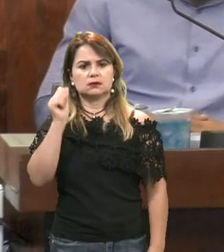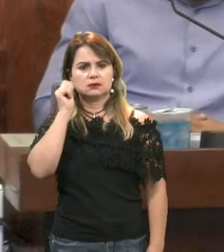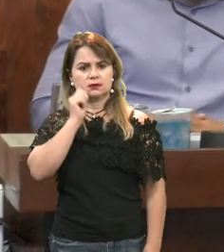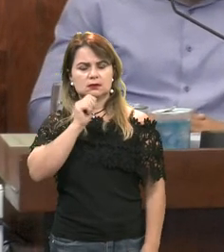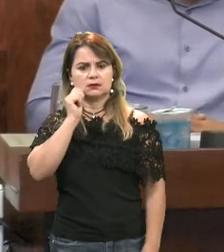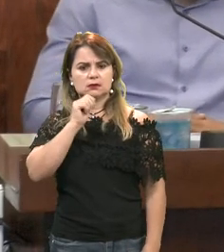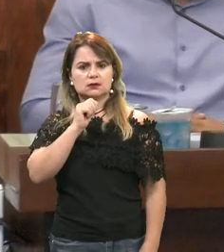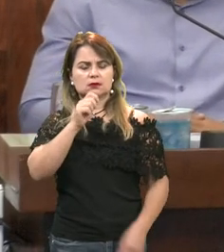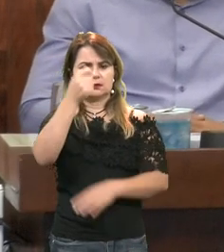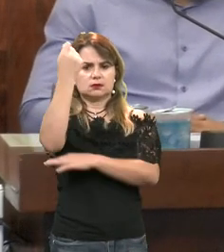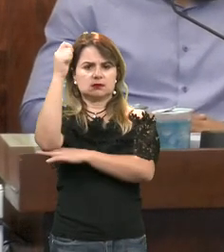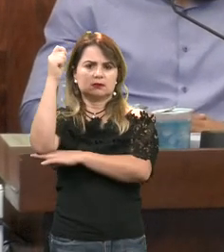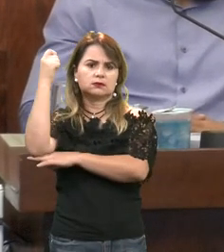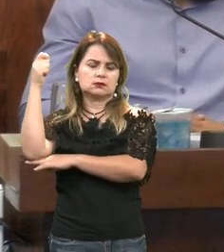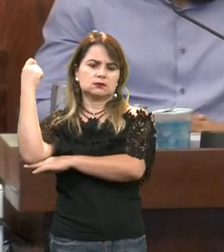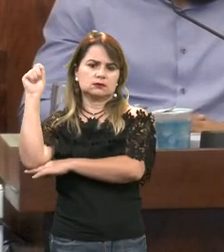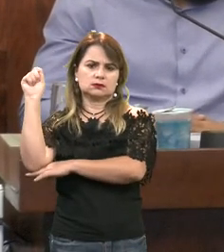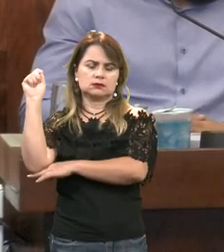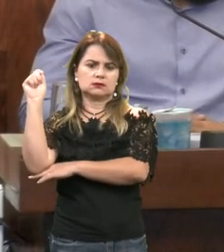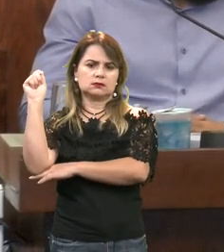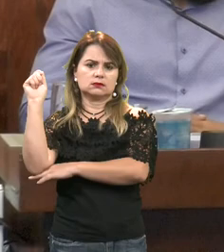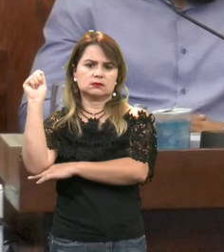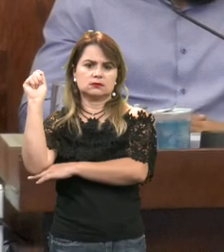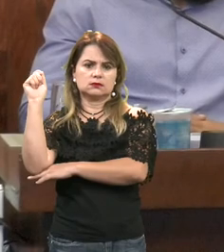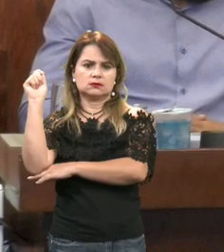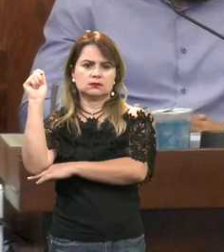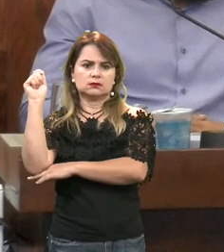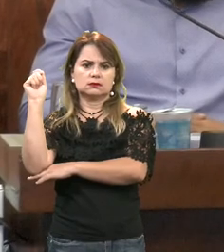da Associação Anjos Guerreiros.